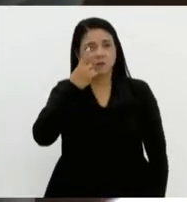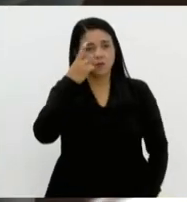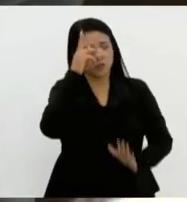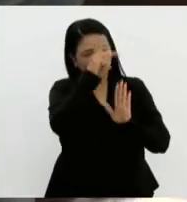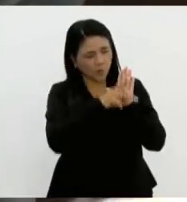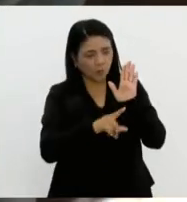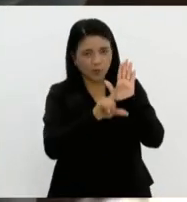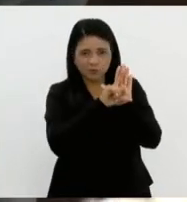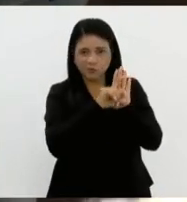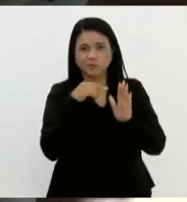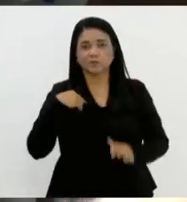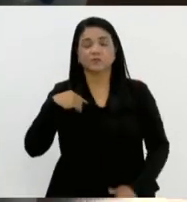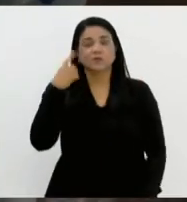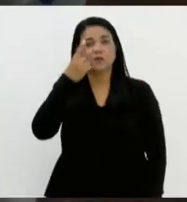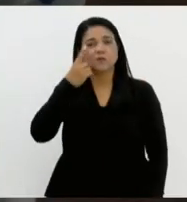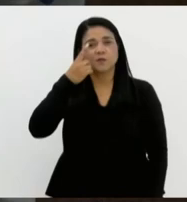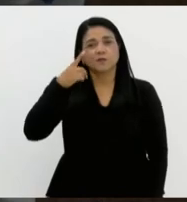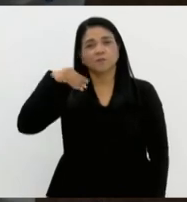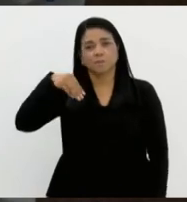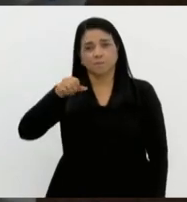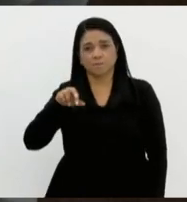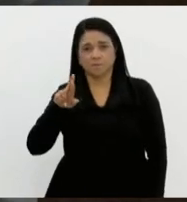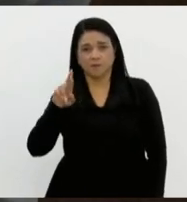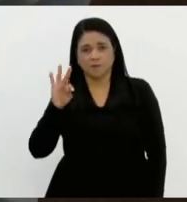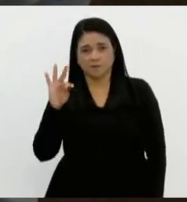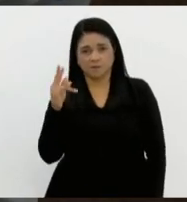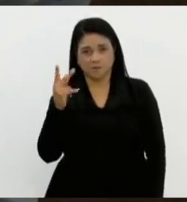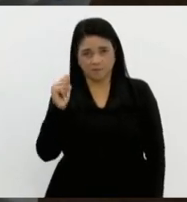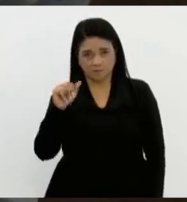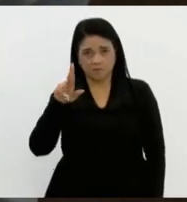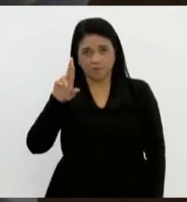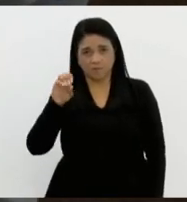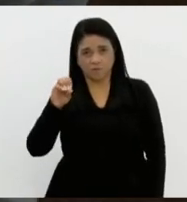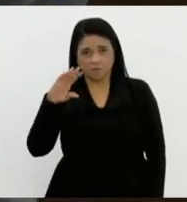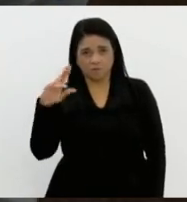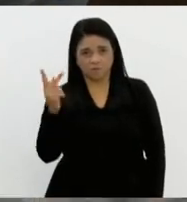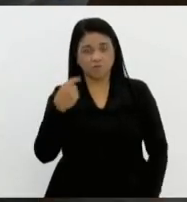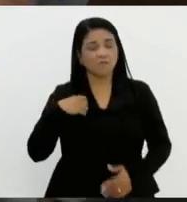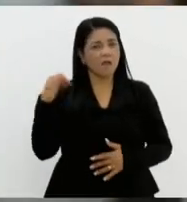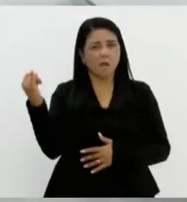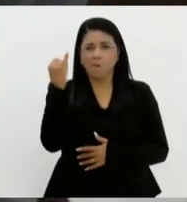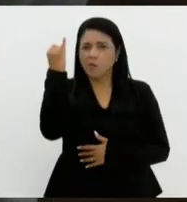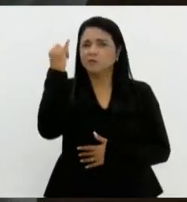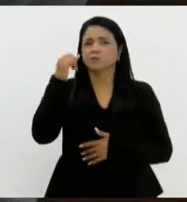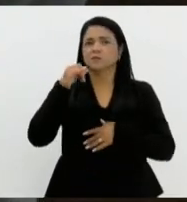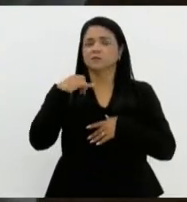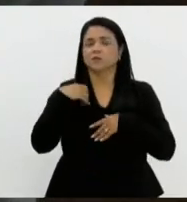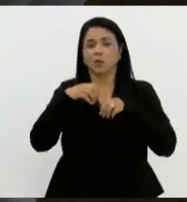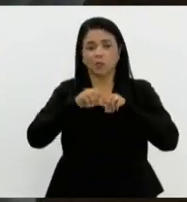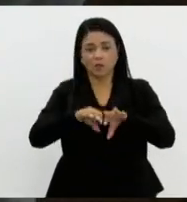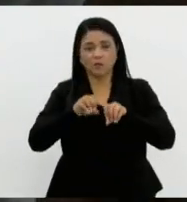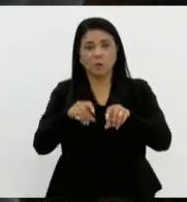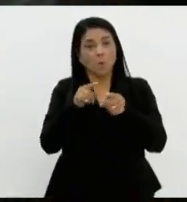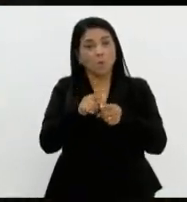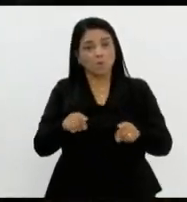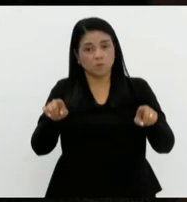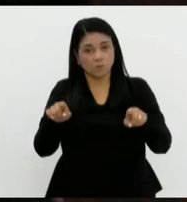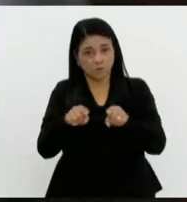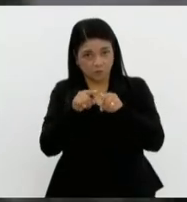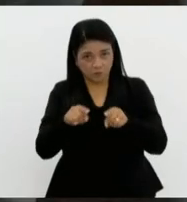projeto, Marta Rocha, que é muito importante a educação musical. Eu sempre